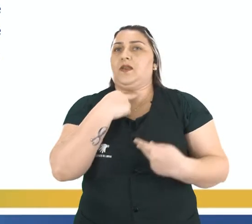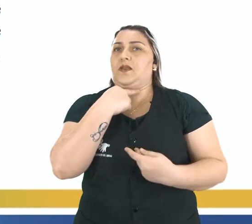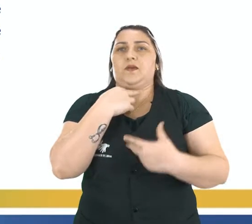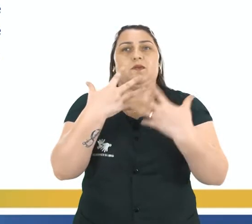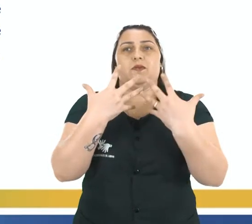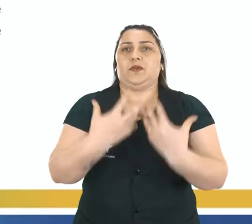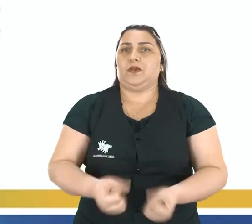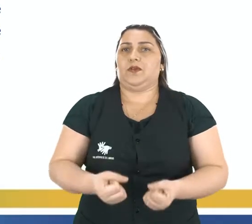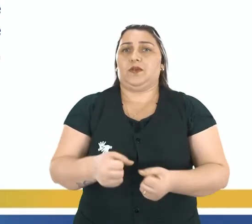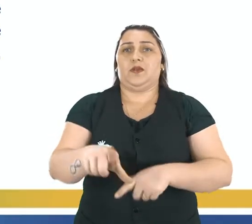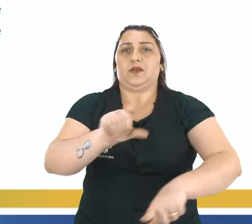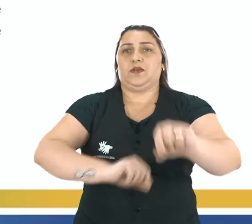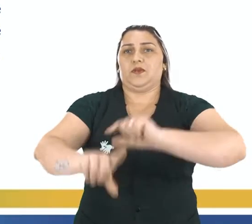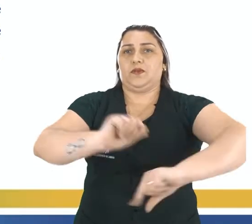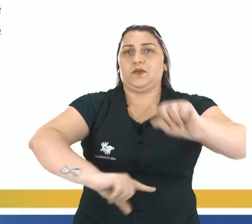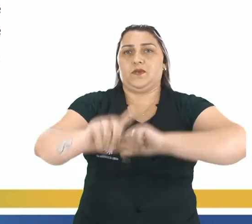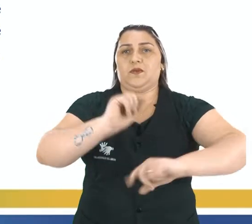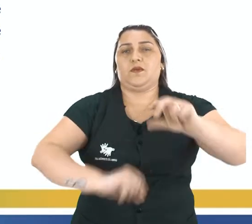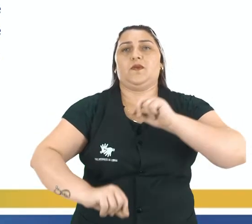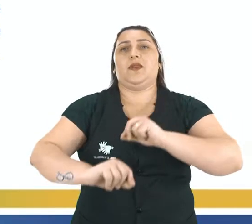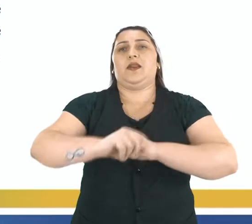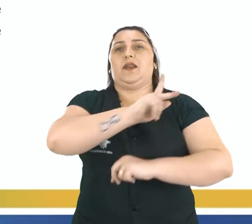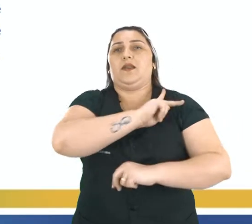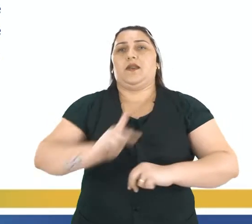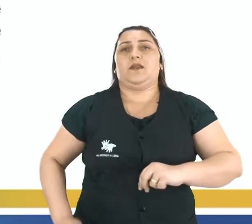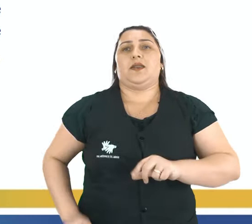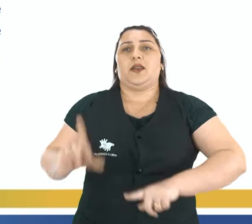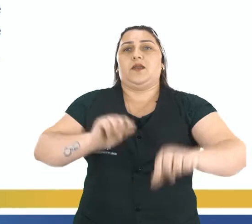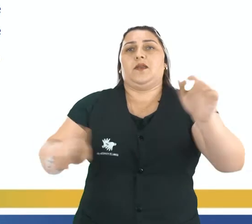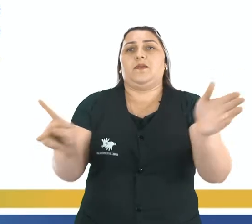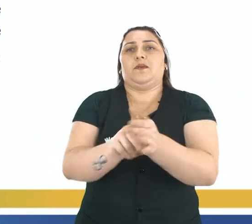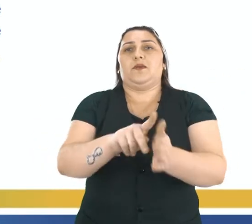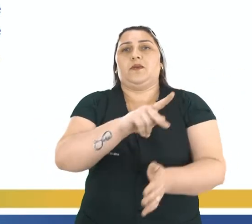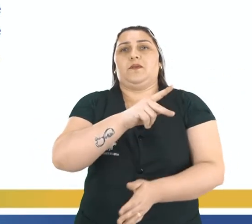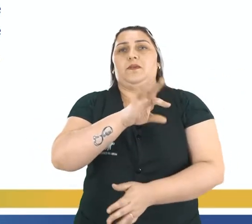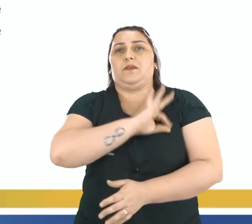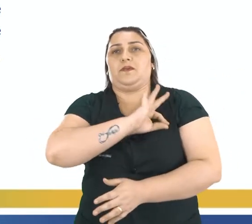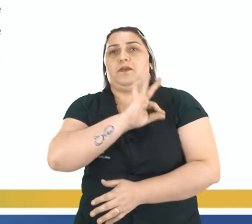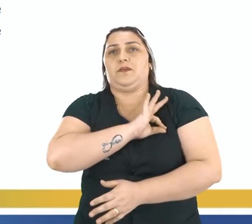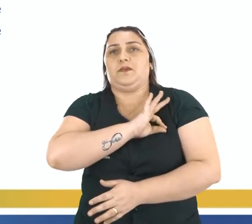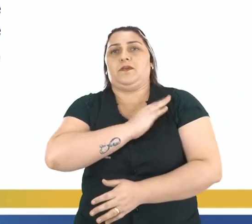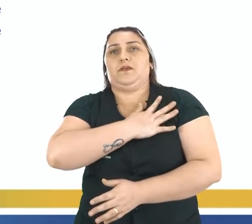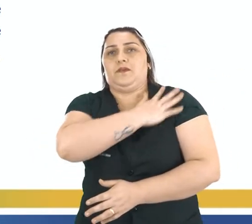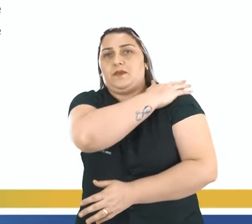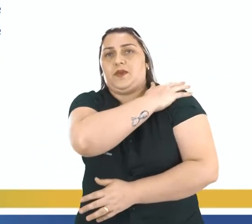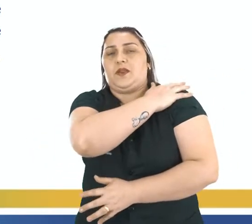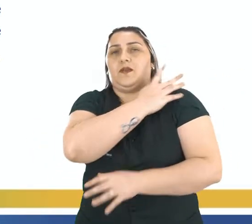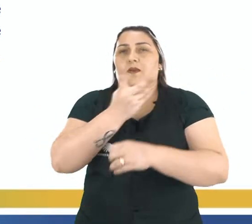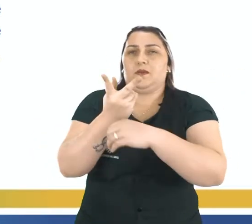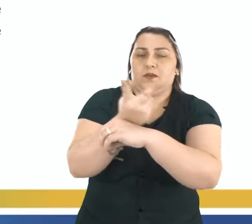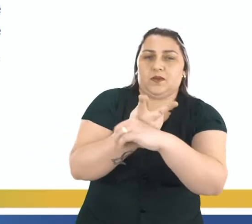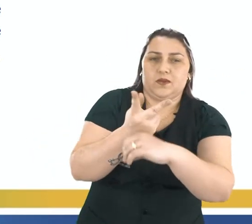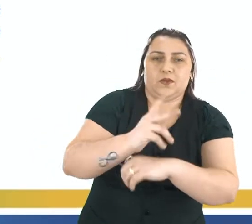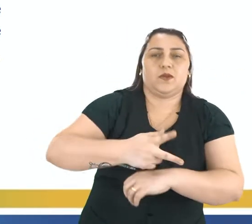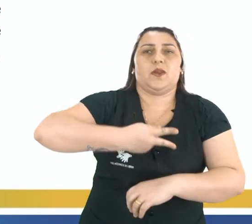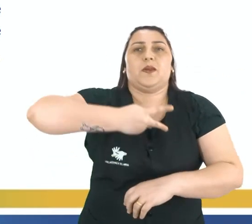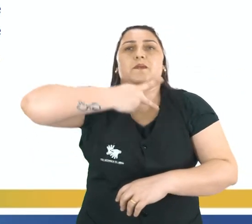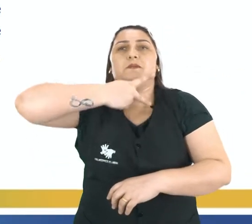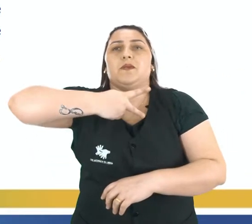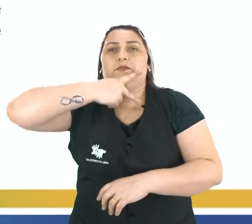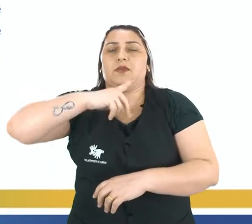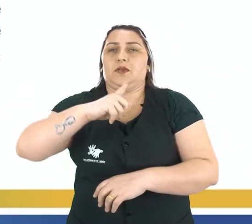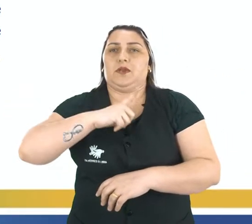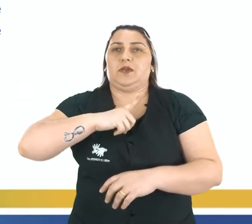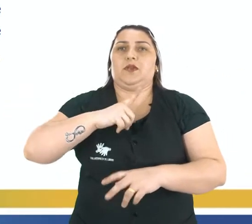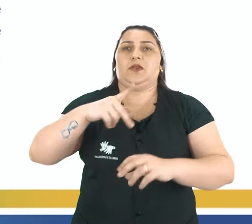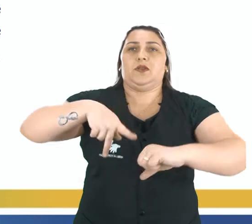presidente, o presidente era escolhido internamente entre os militares. Vai cassar todos os partidos políticos que existiam